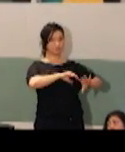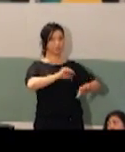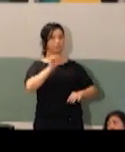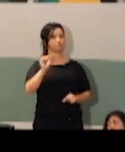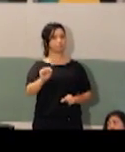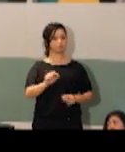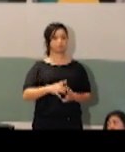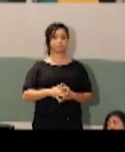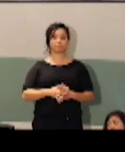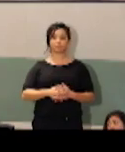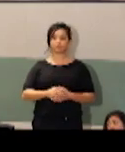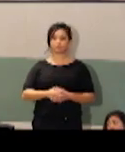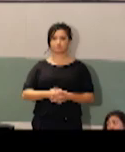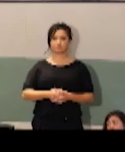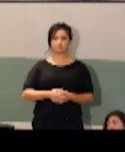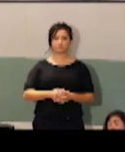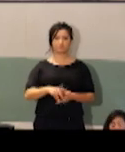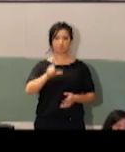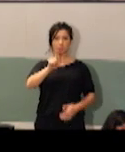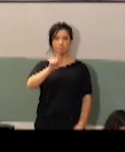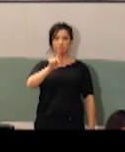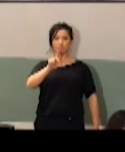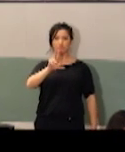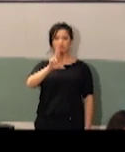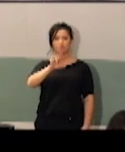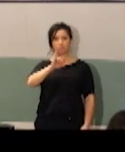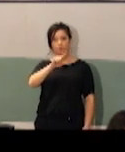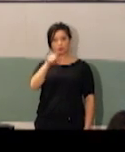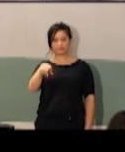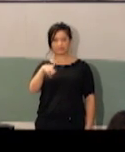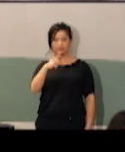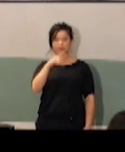o candidato Luiz Pittman.